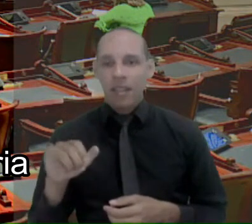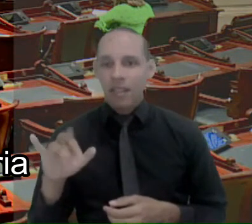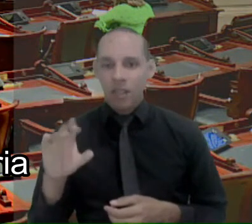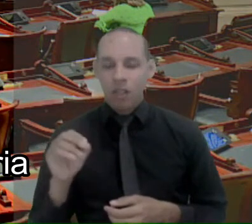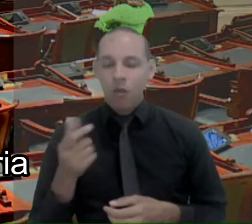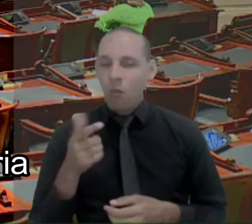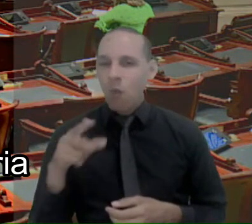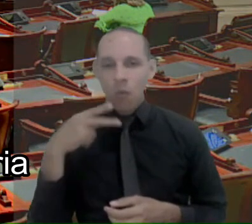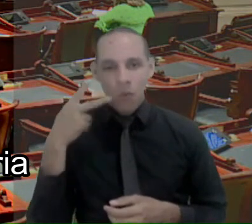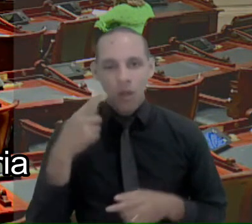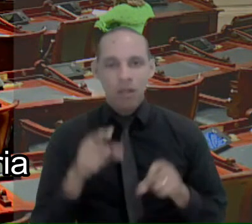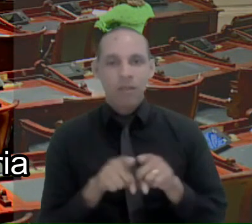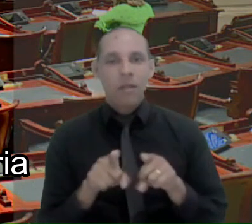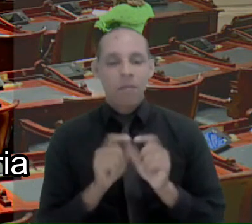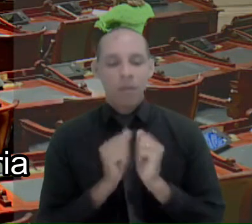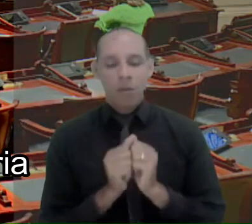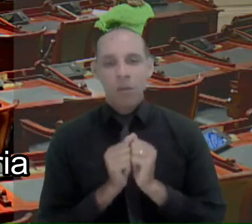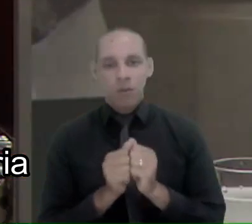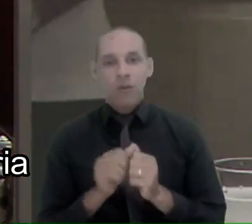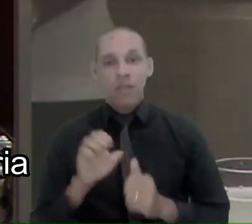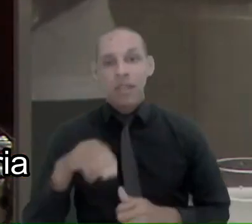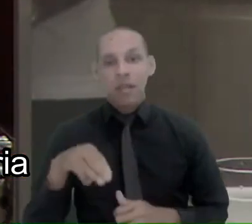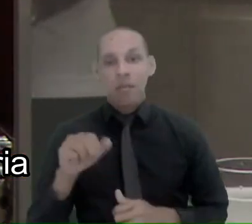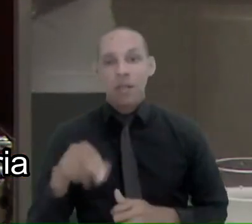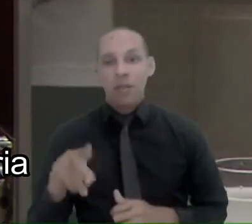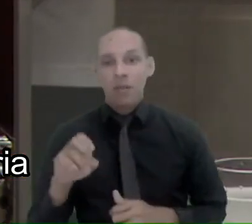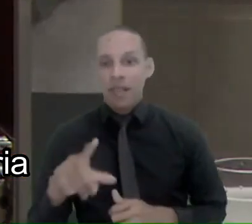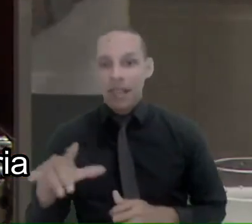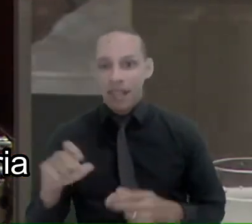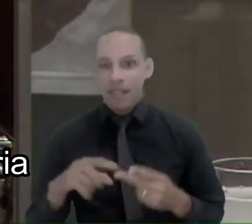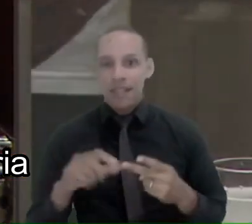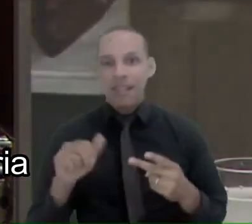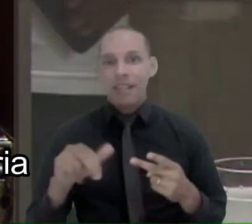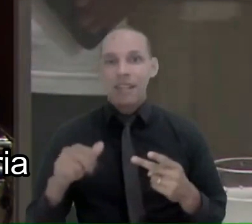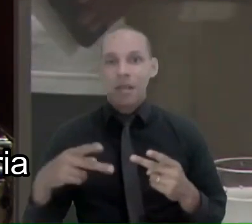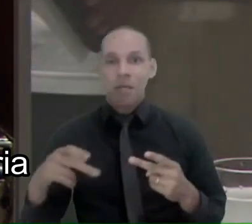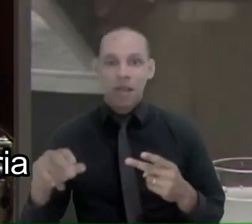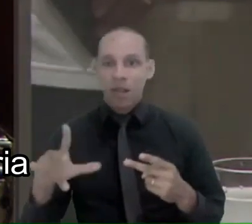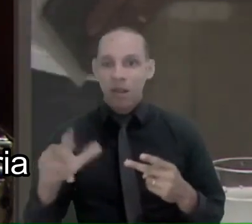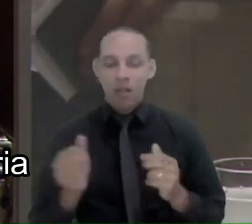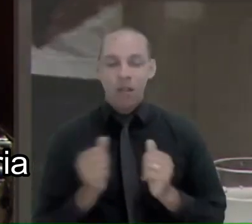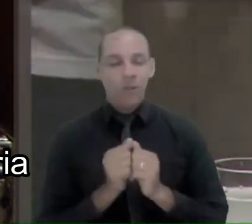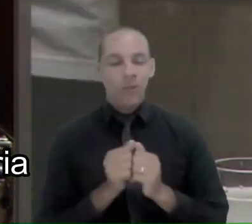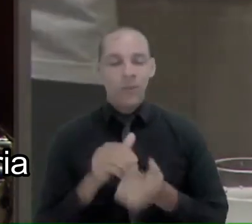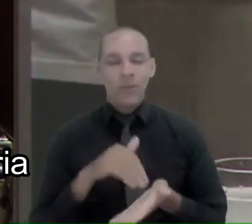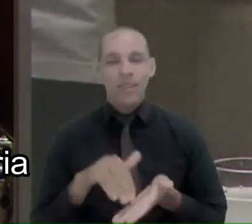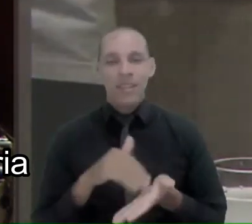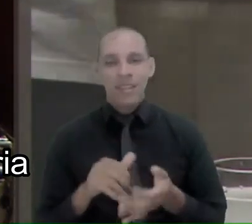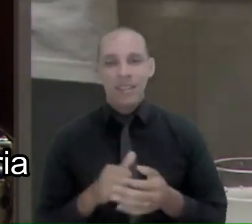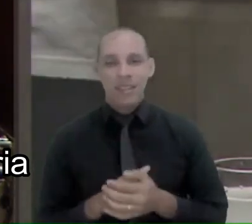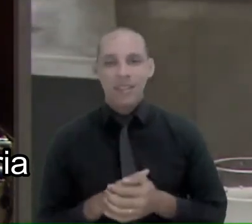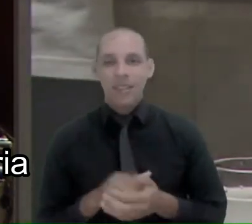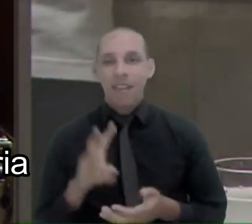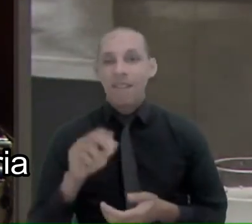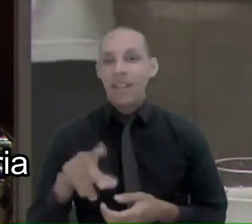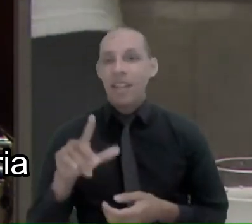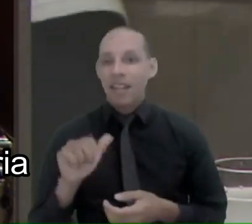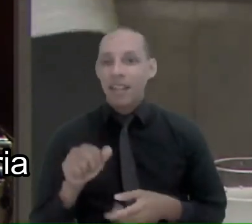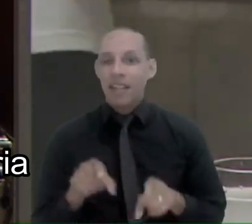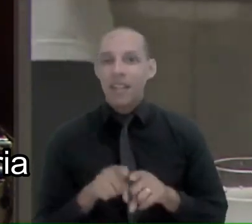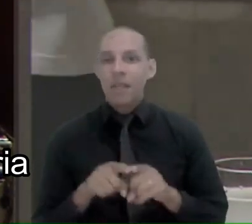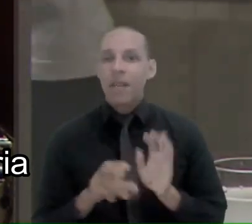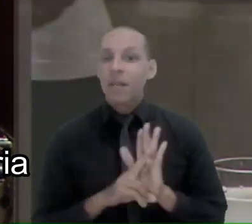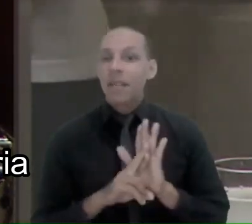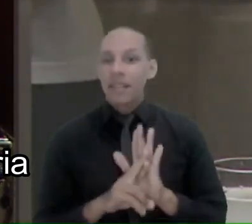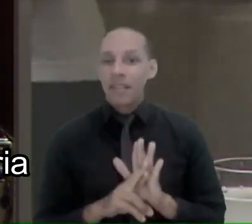conosco. Emanuele e Ana Paula, meus companheiros de secretaria, Wanda, representando